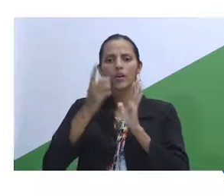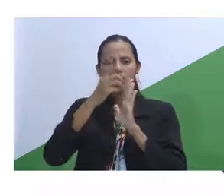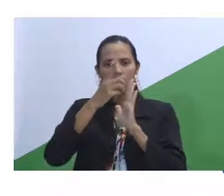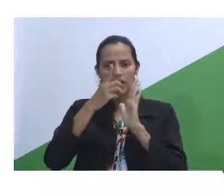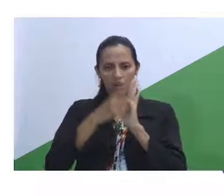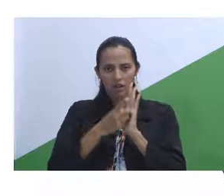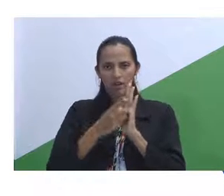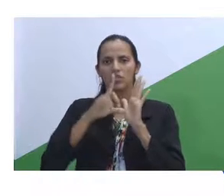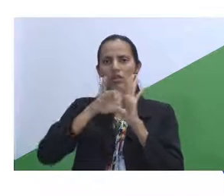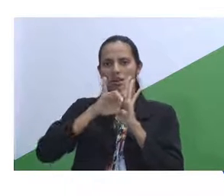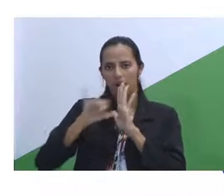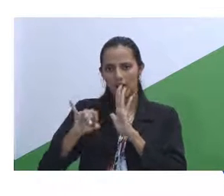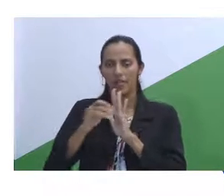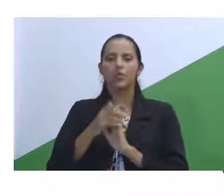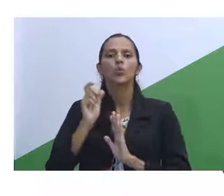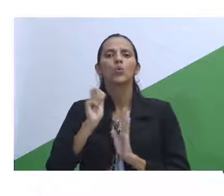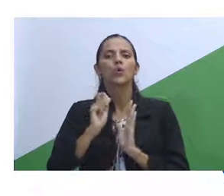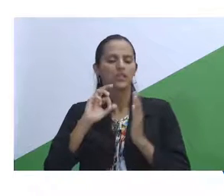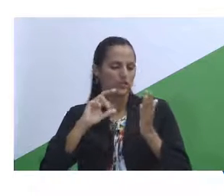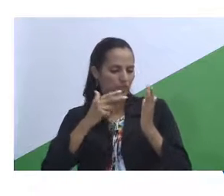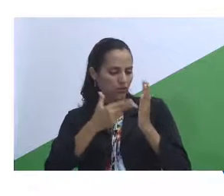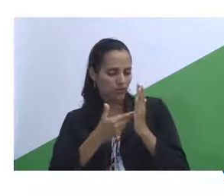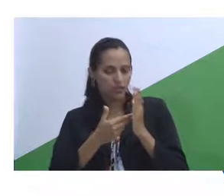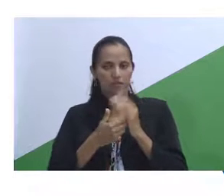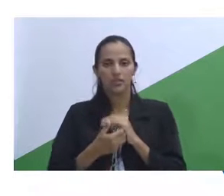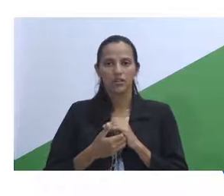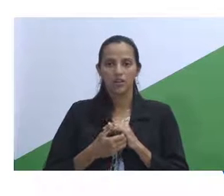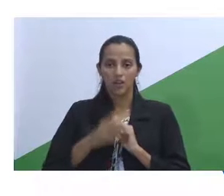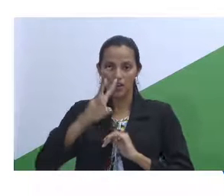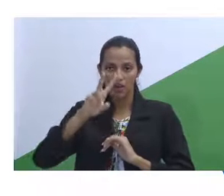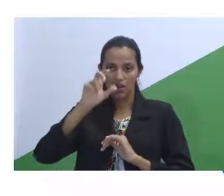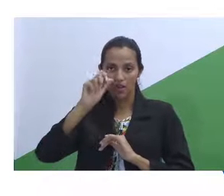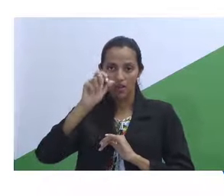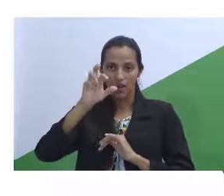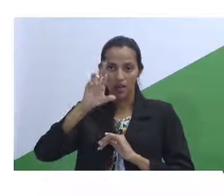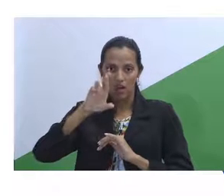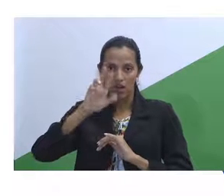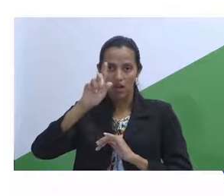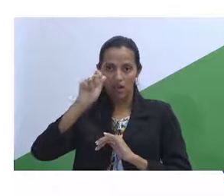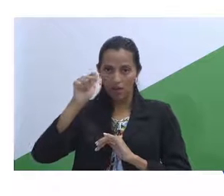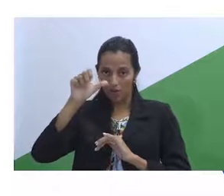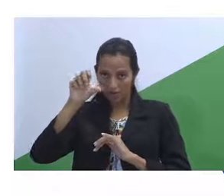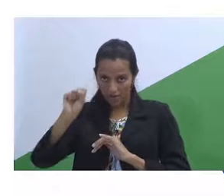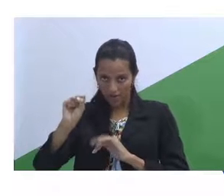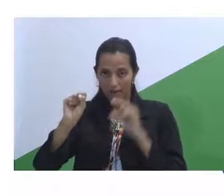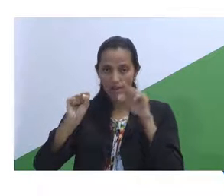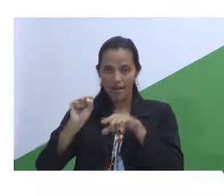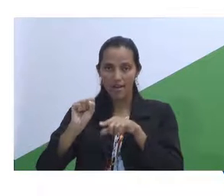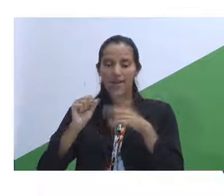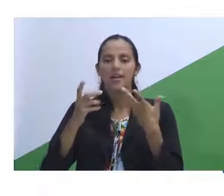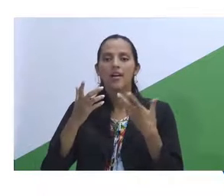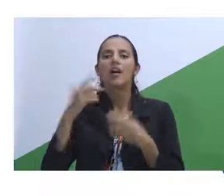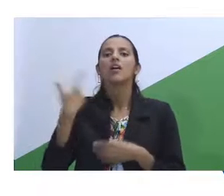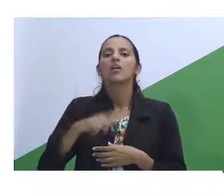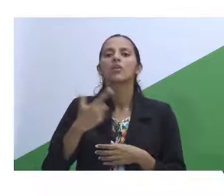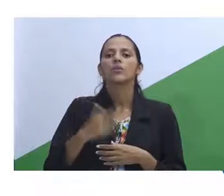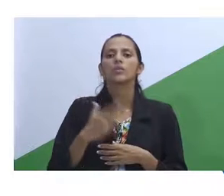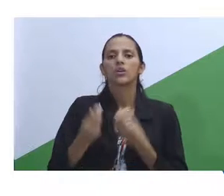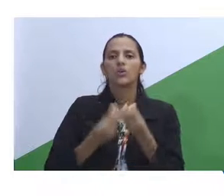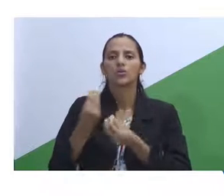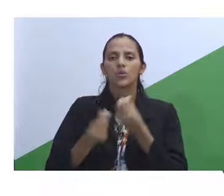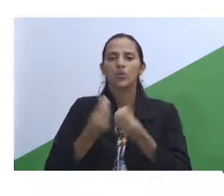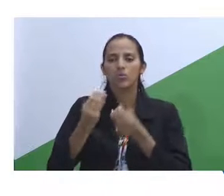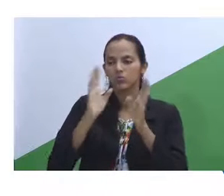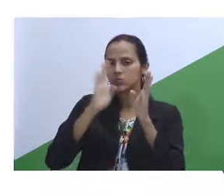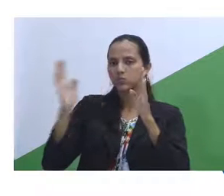Vargas, então, suspende toda essa parte, então, da legislação municipal, estadual e federal. A gente não tem mais, nesse